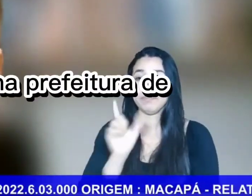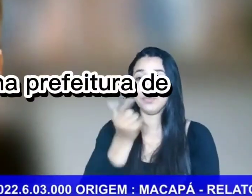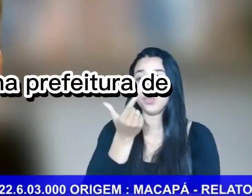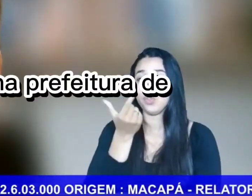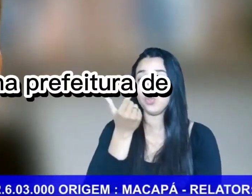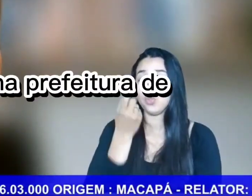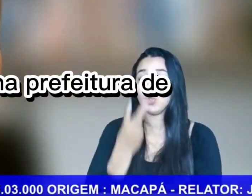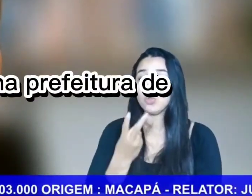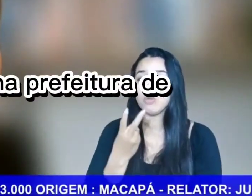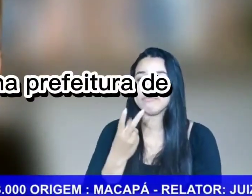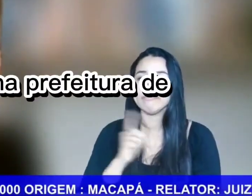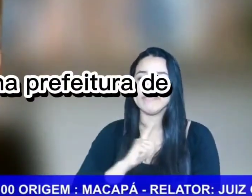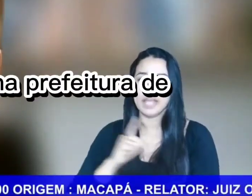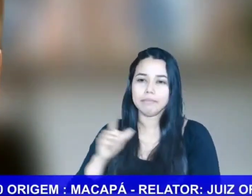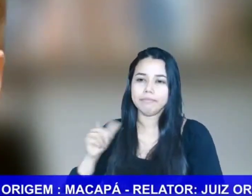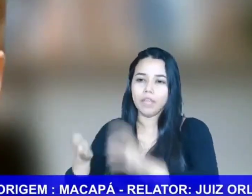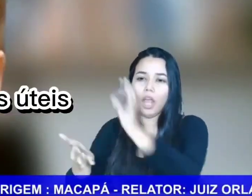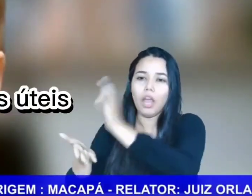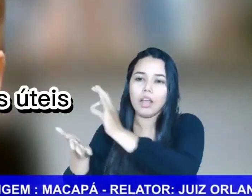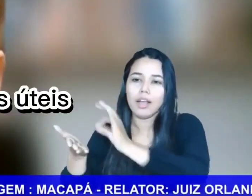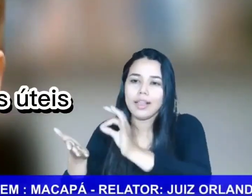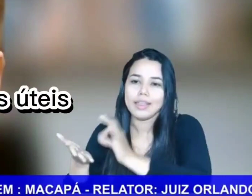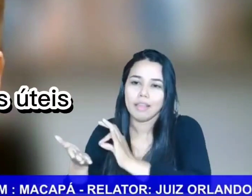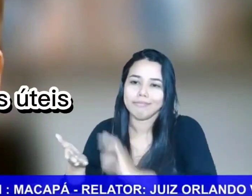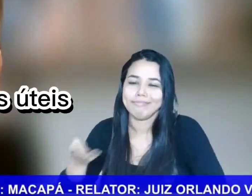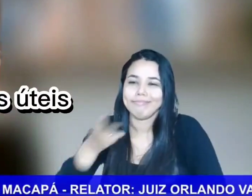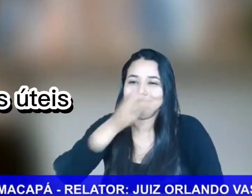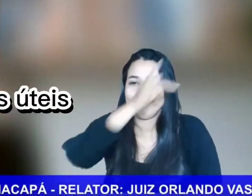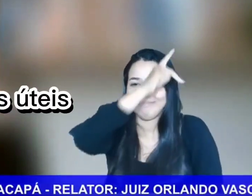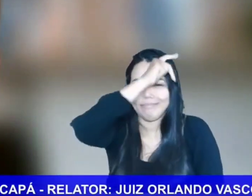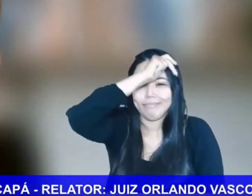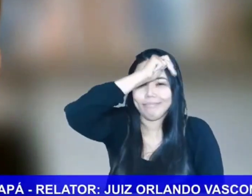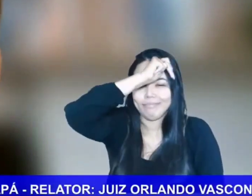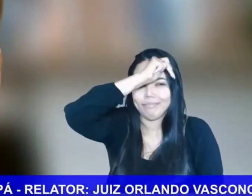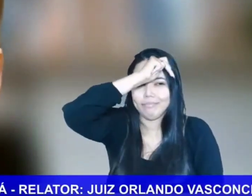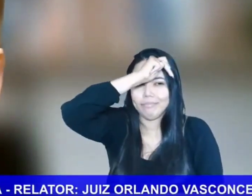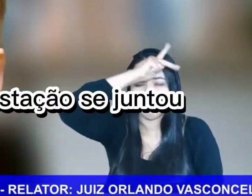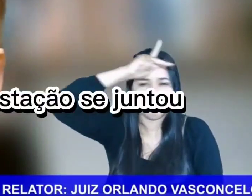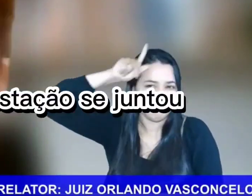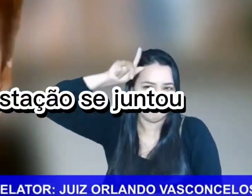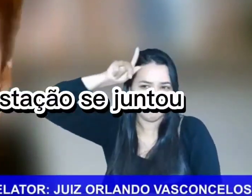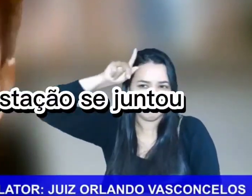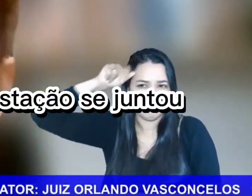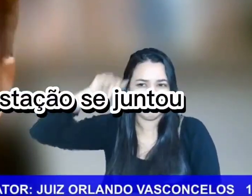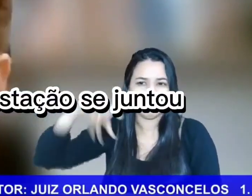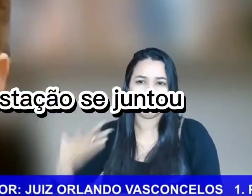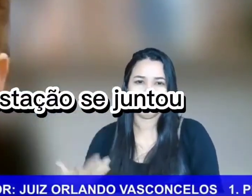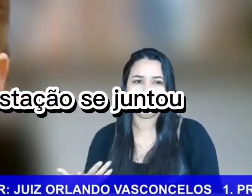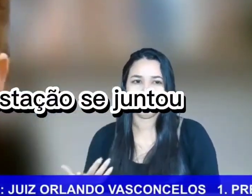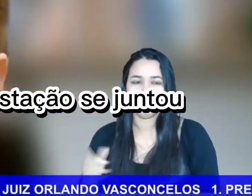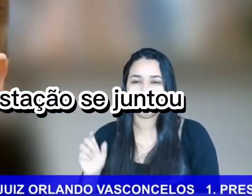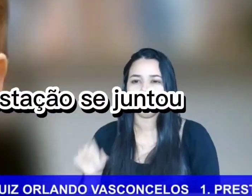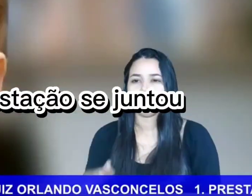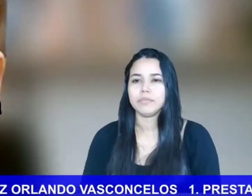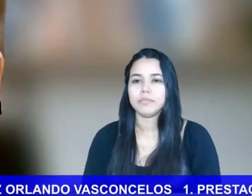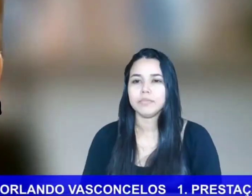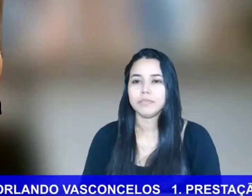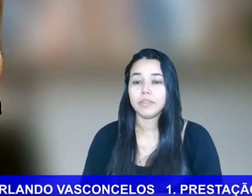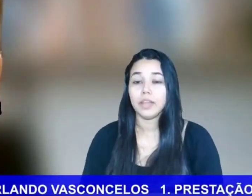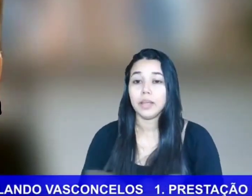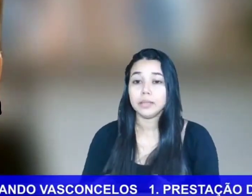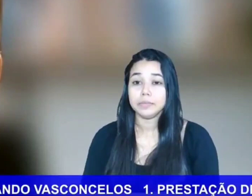possuíam cadastro na Prefeitura de Macapá, portanto, em 4 dias úteis somente. Haja visto que o prazo para manifestação se juntou